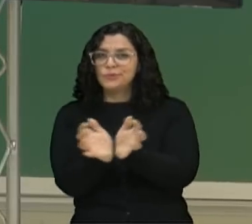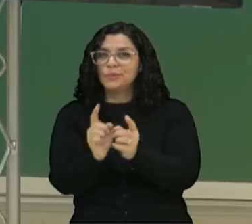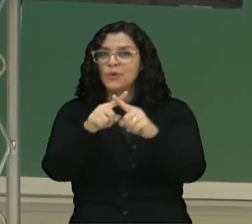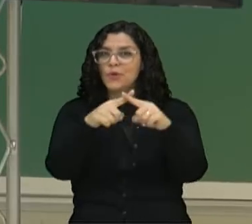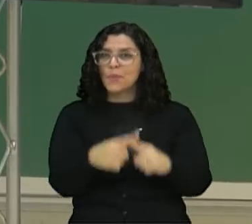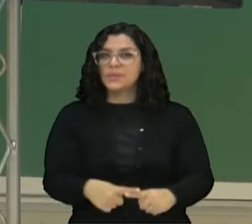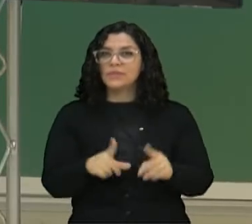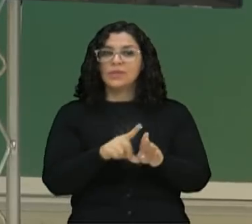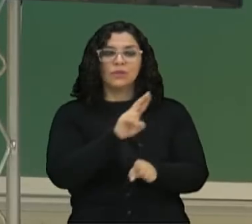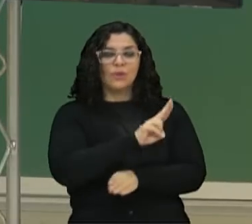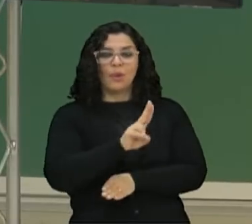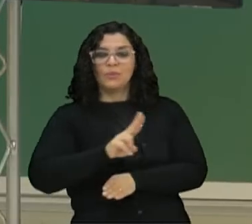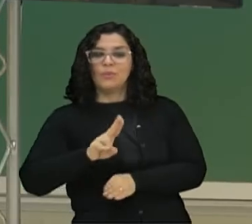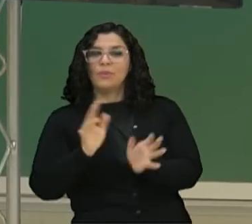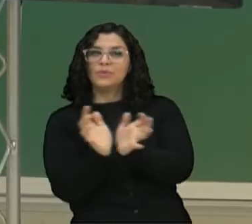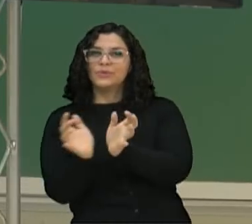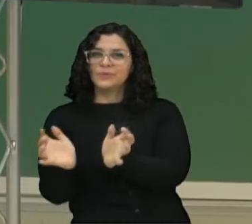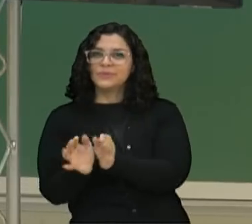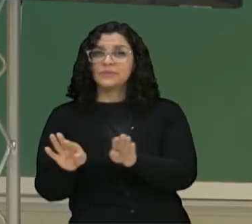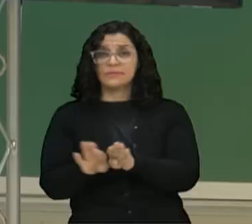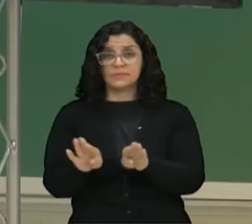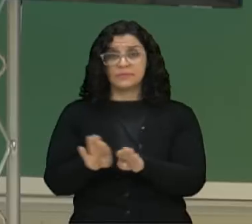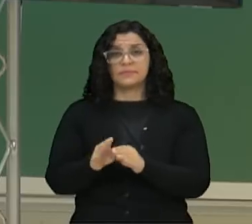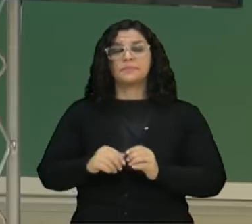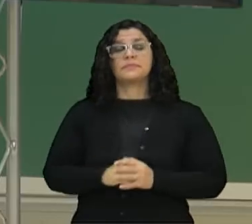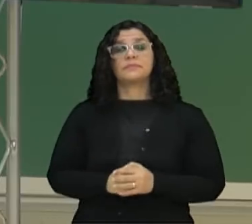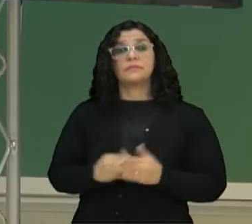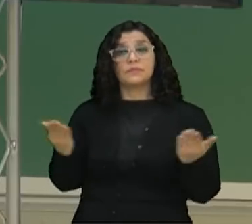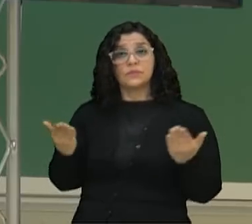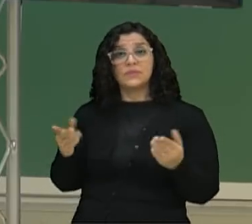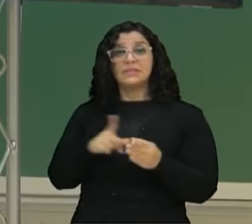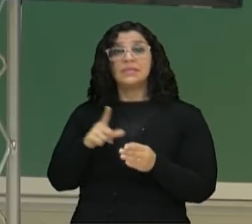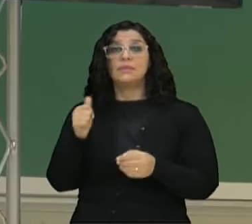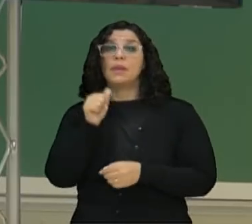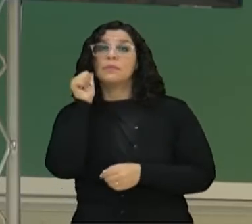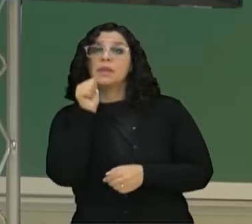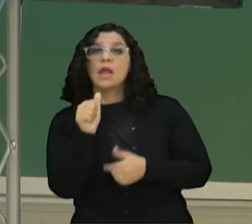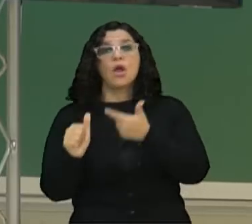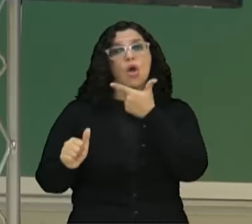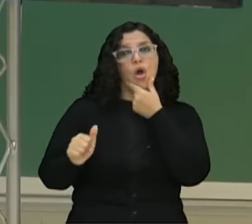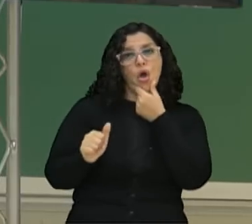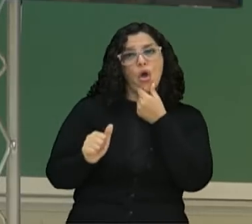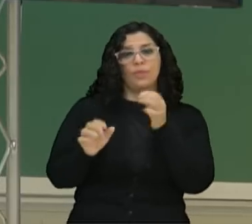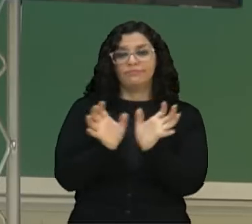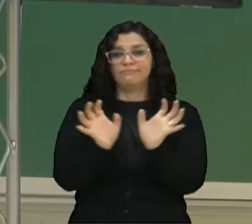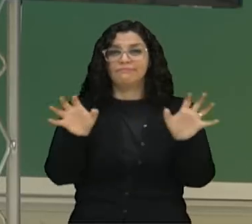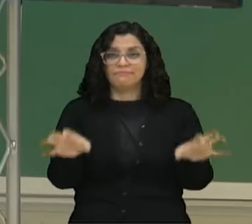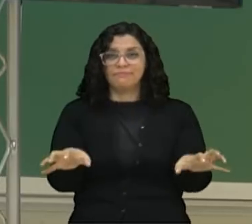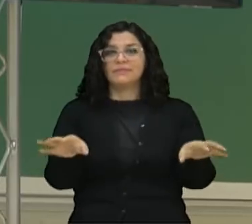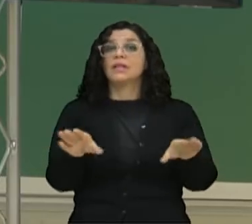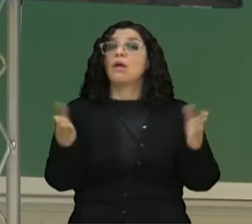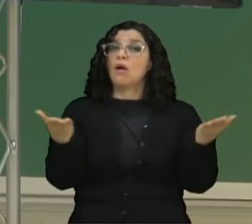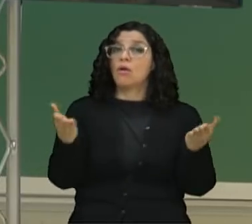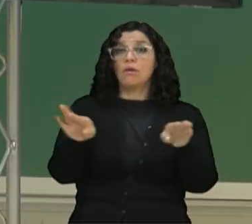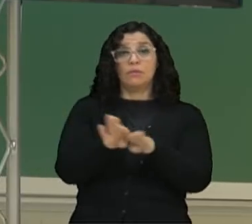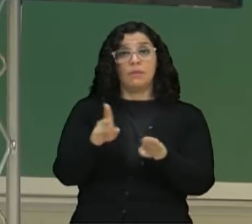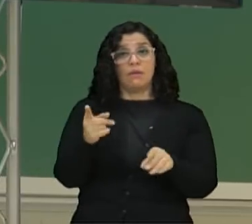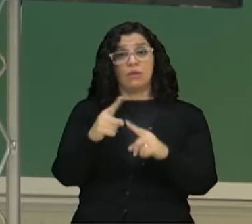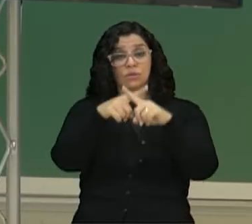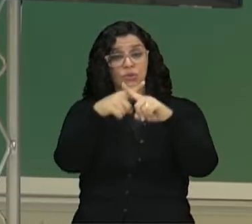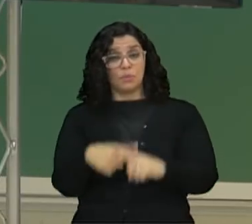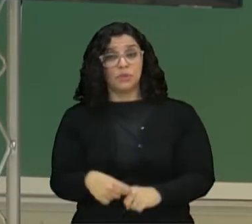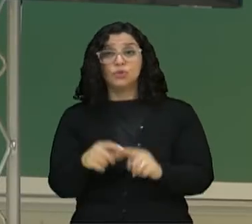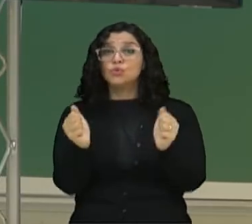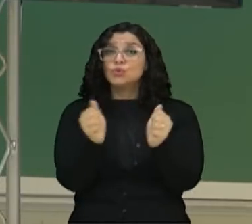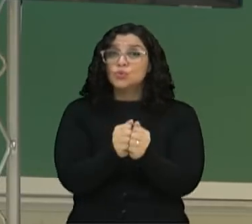dão os nomes, né? Mais destinados a isso. Ou gênero, se é feminino, masculino. Então é bacana porque você compete todos ao